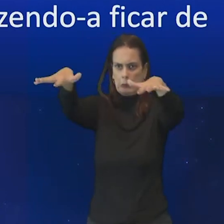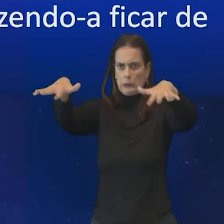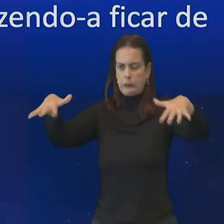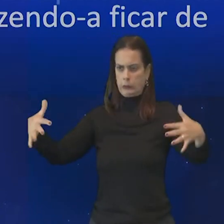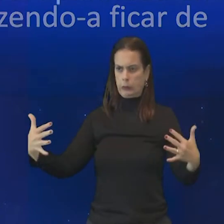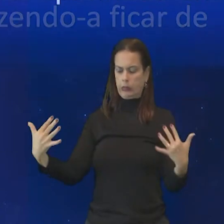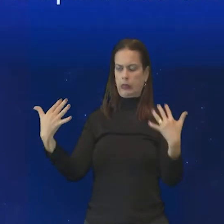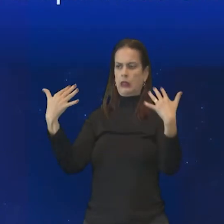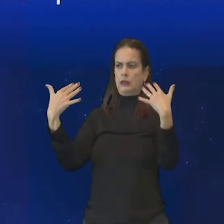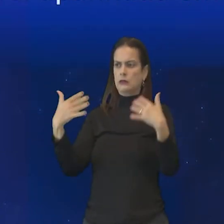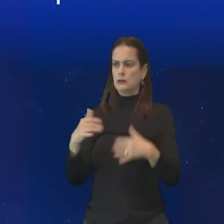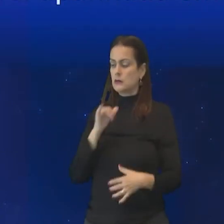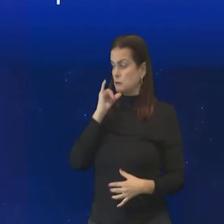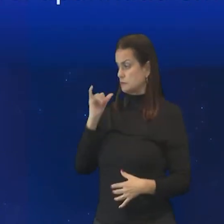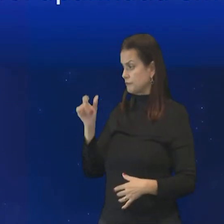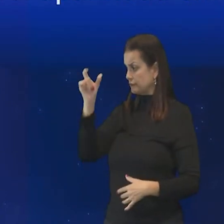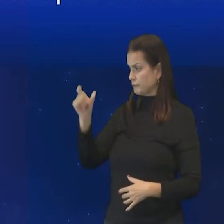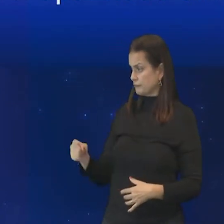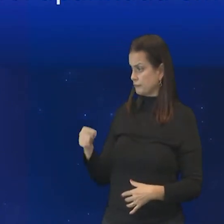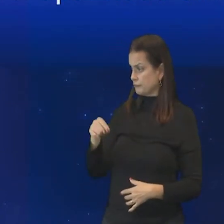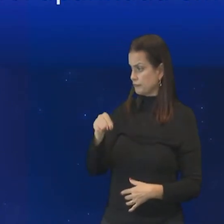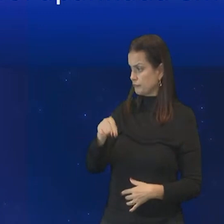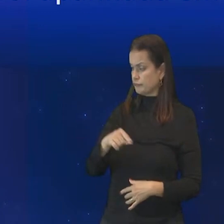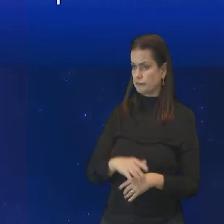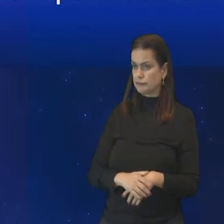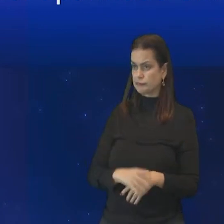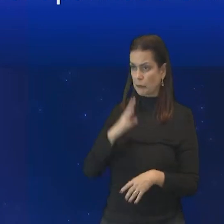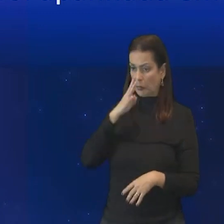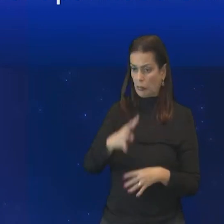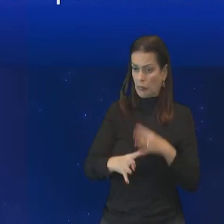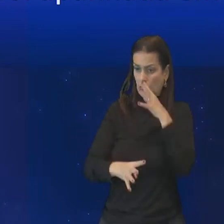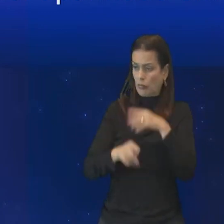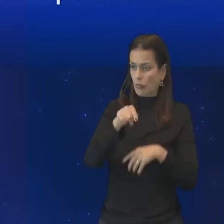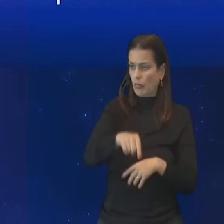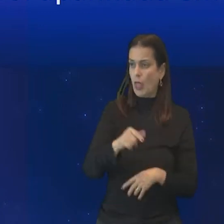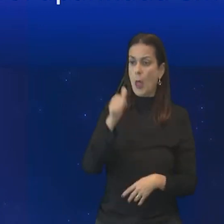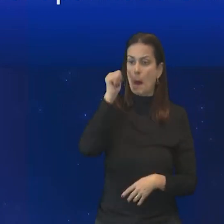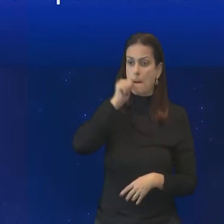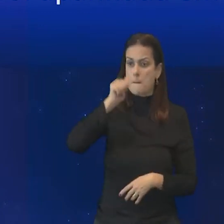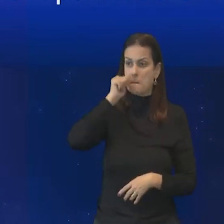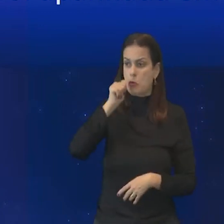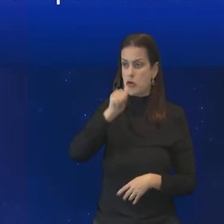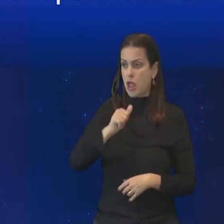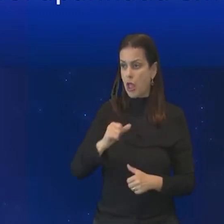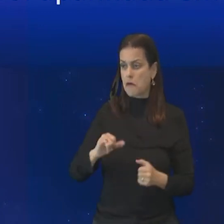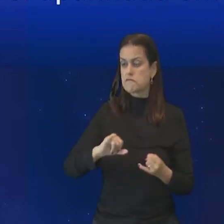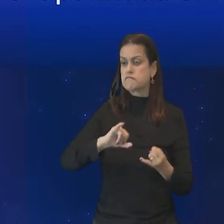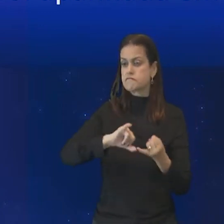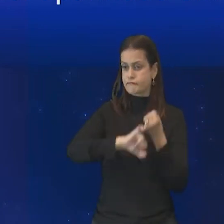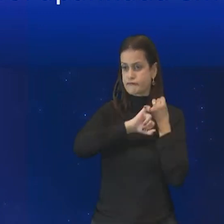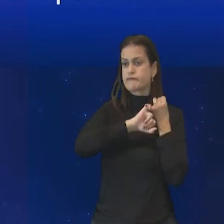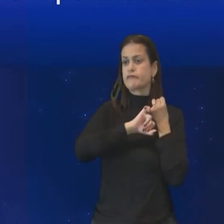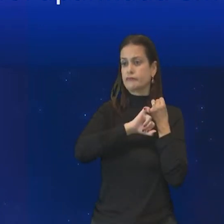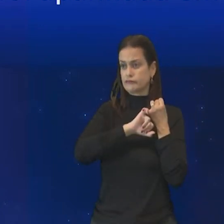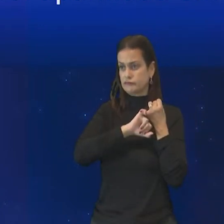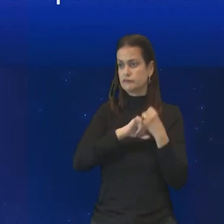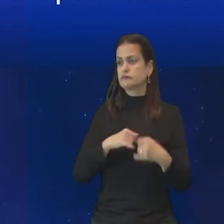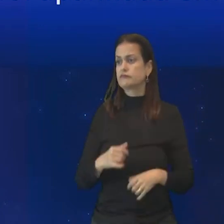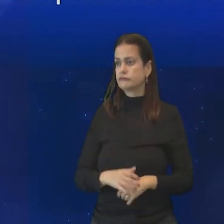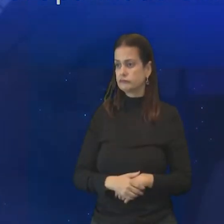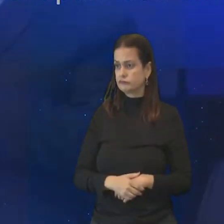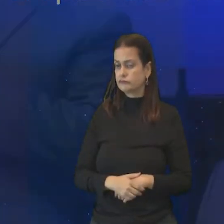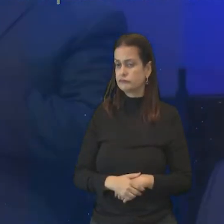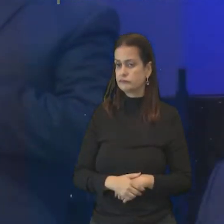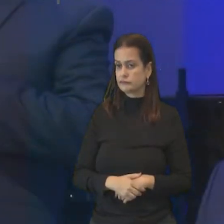e disseram a Jesus: Mestre, esta mulher foi apanhada em flagrante